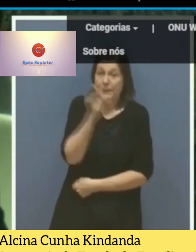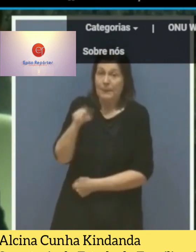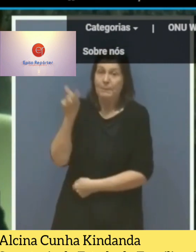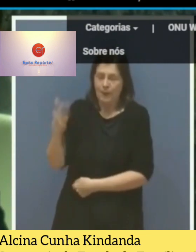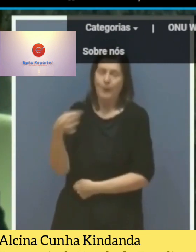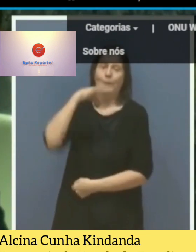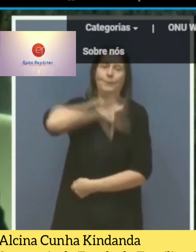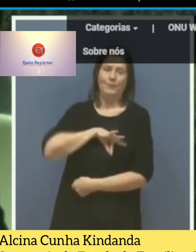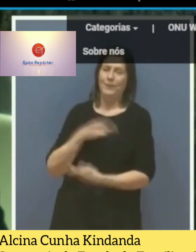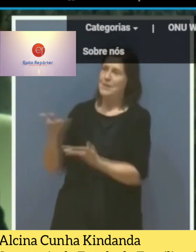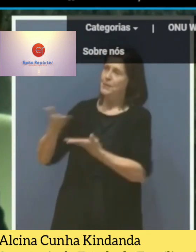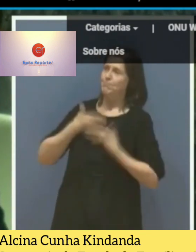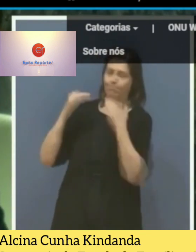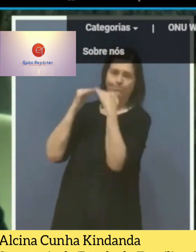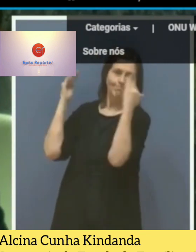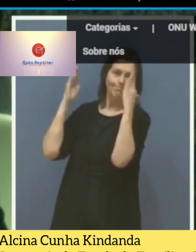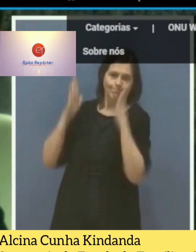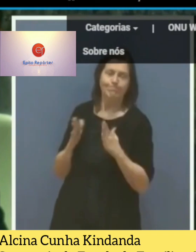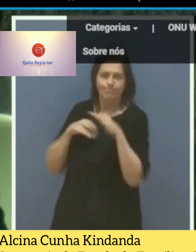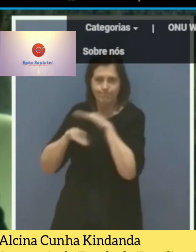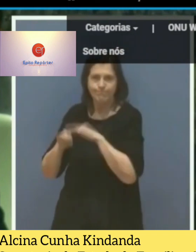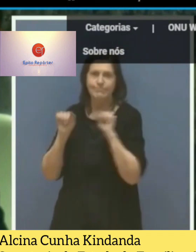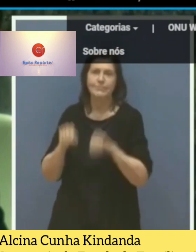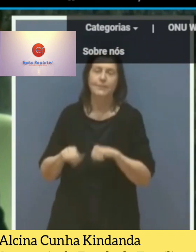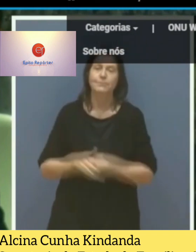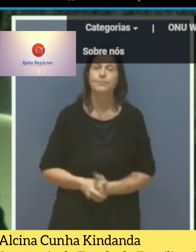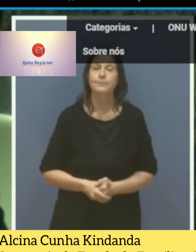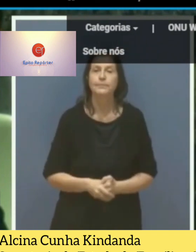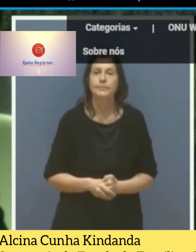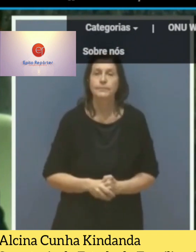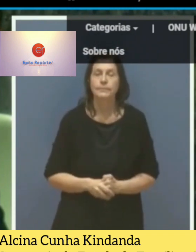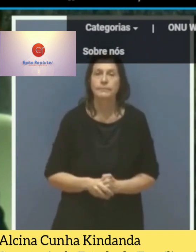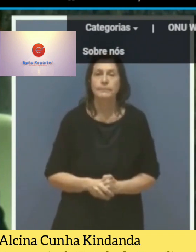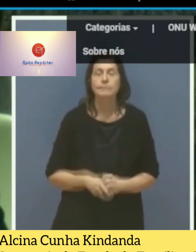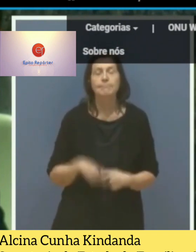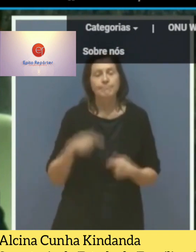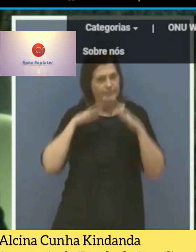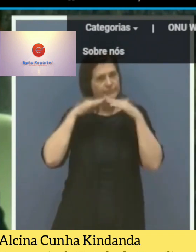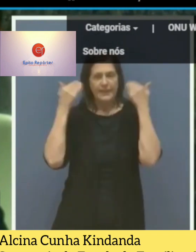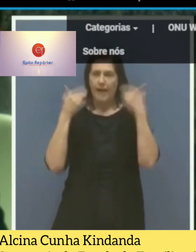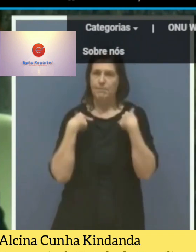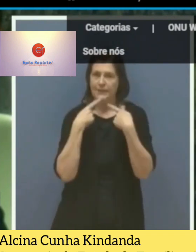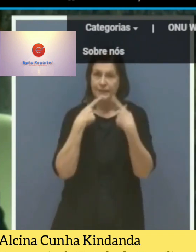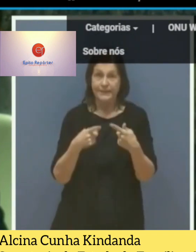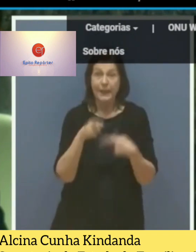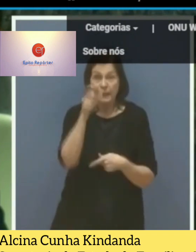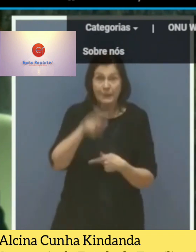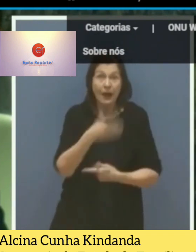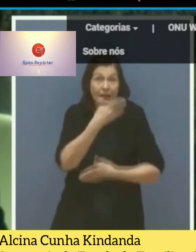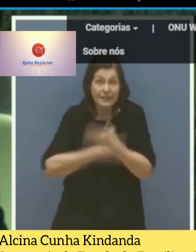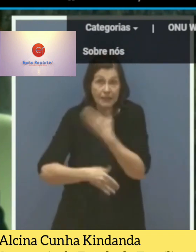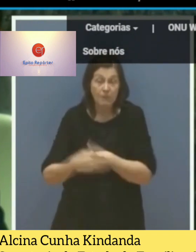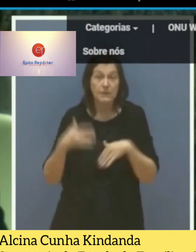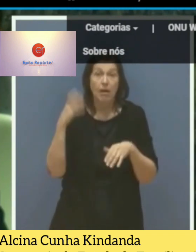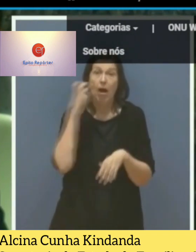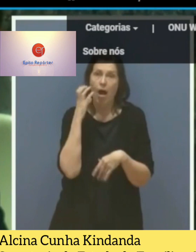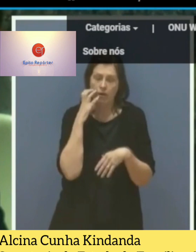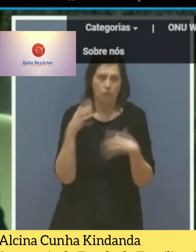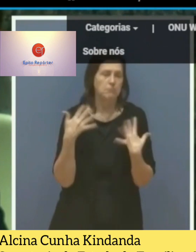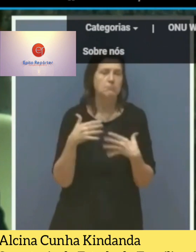ainda dizer que as pessoas com deficiência em Angola tem acesso gratuito a formação profissional e ao trabalho atitudes